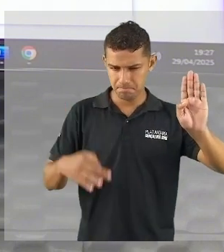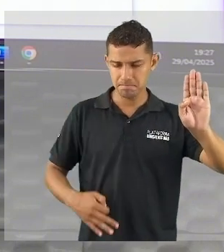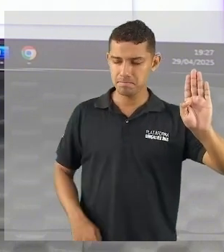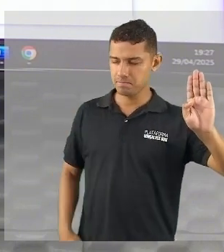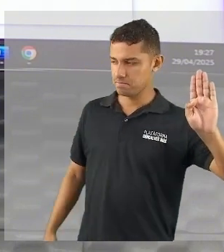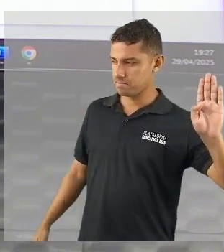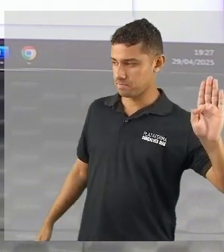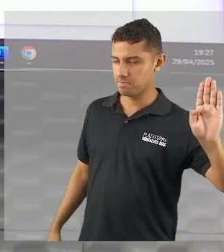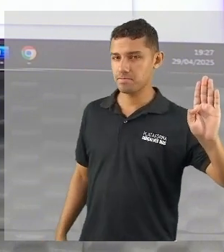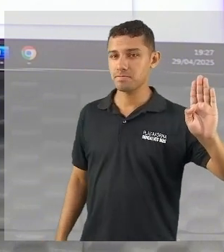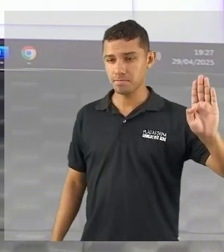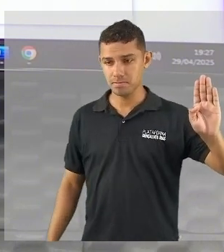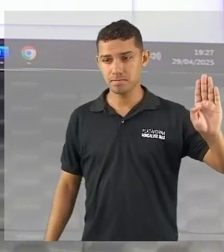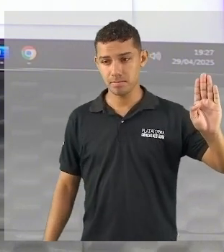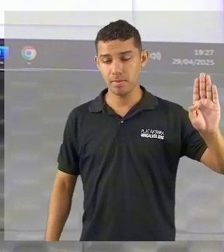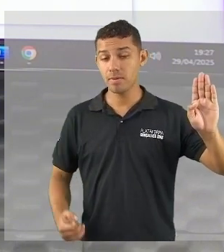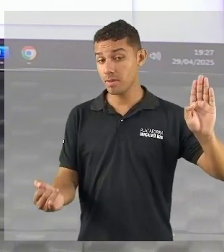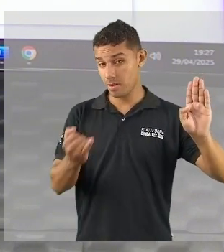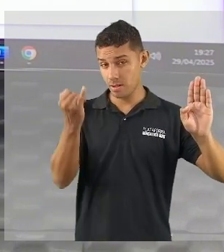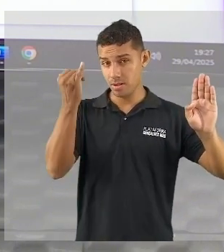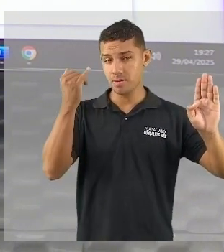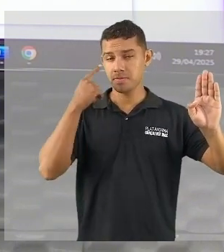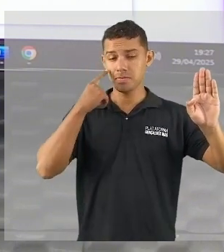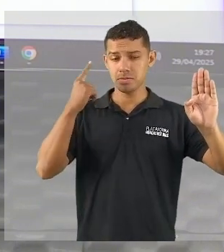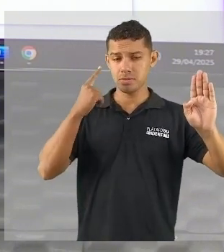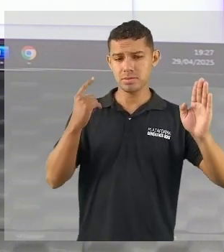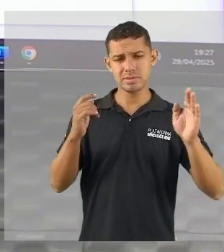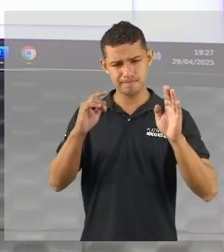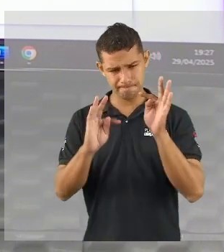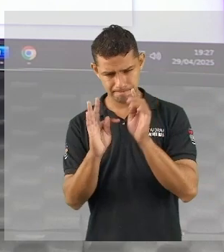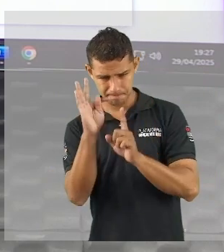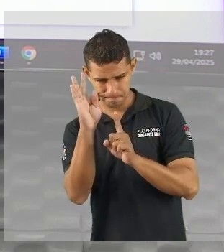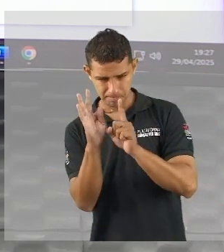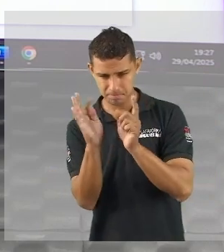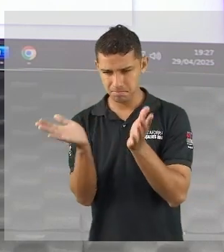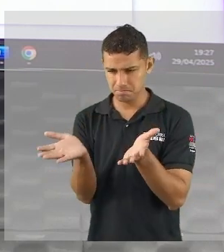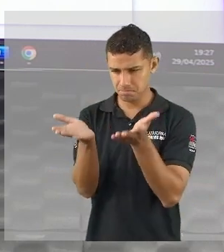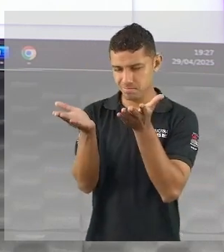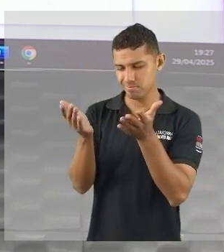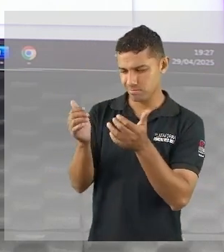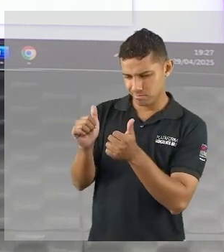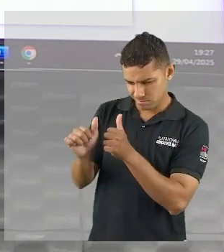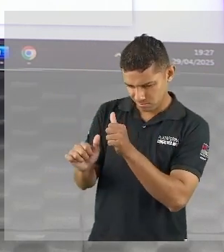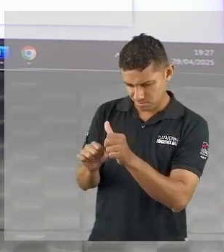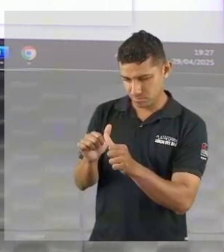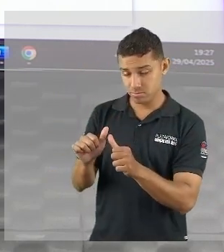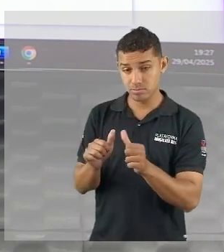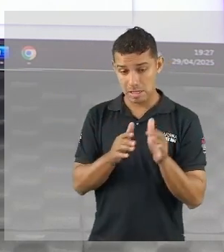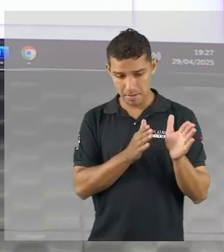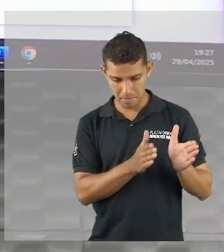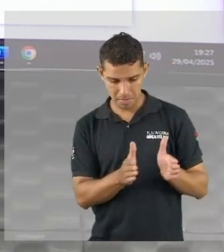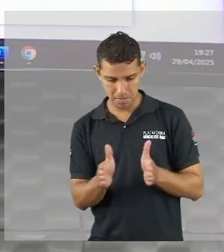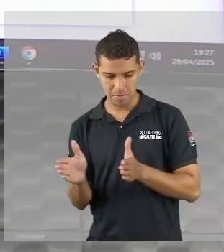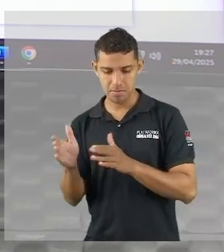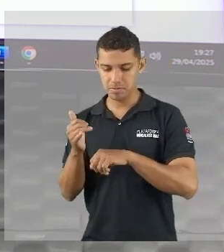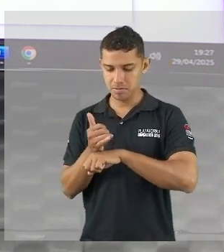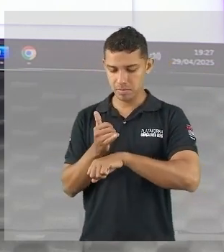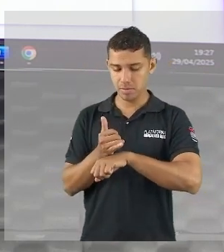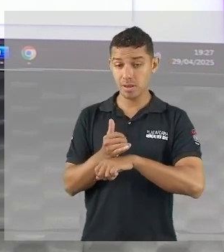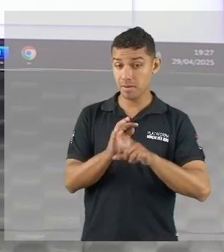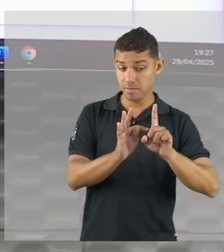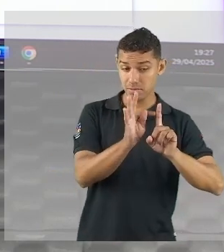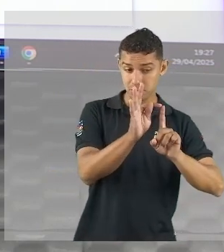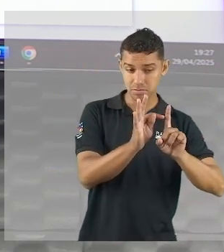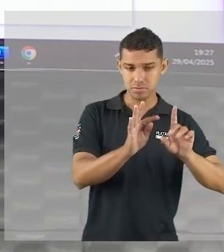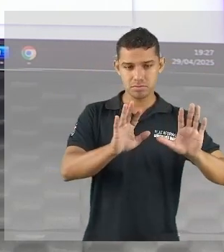correto. A necessidade de temperaturas mais elevadas para sua extração e moldagem. Cada um desses metais precisam de uma